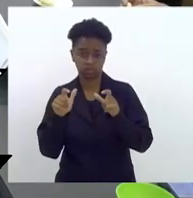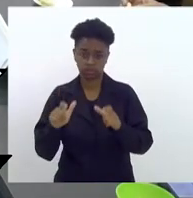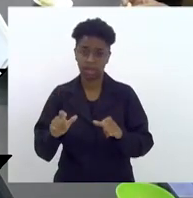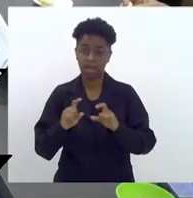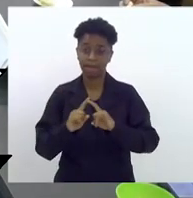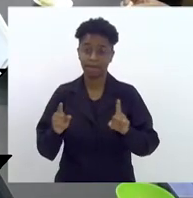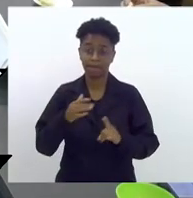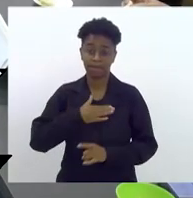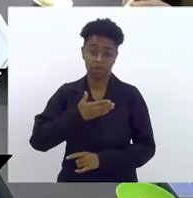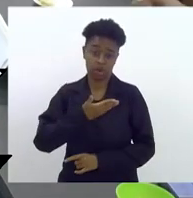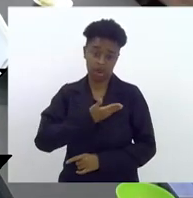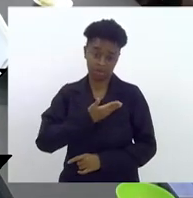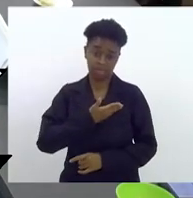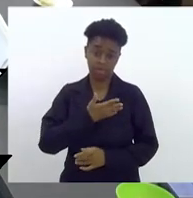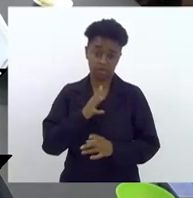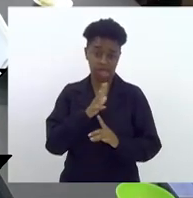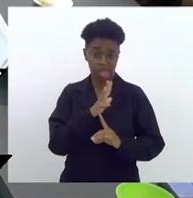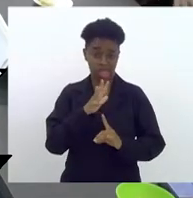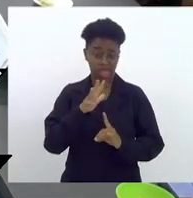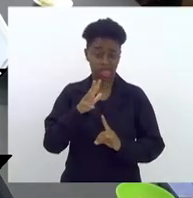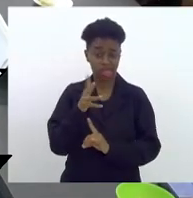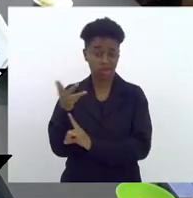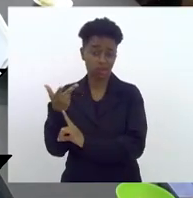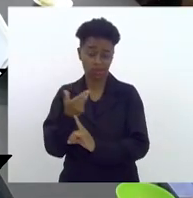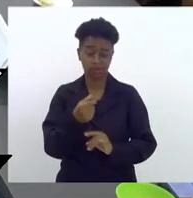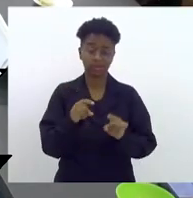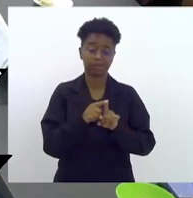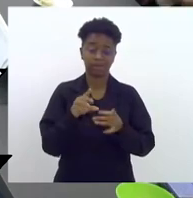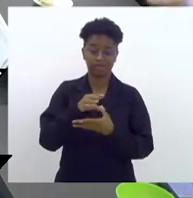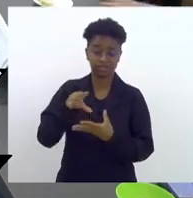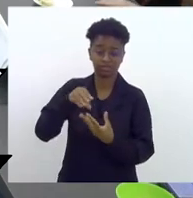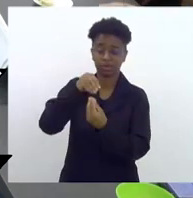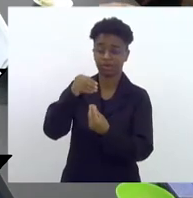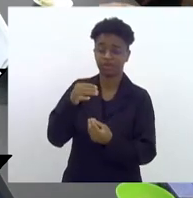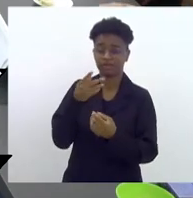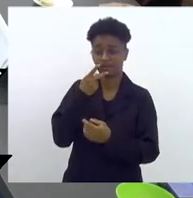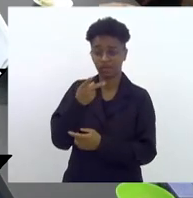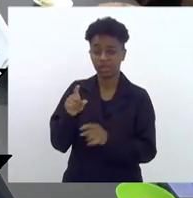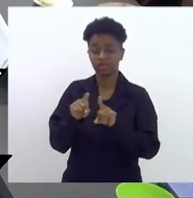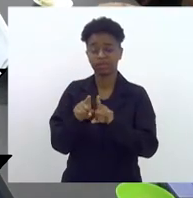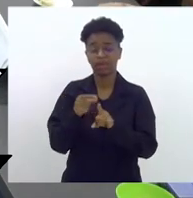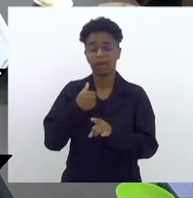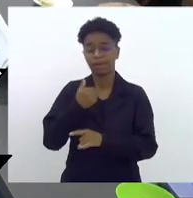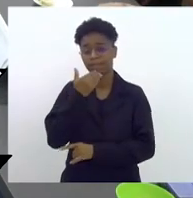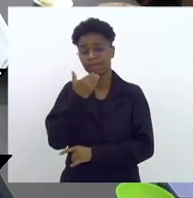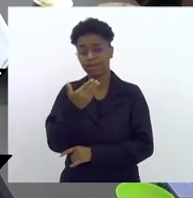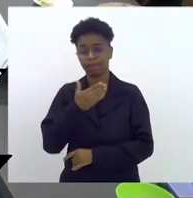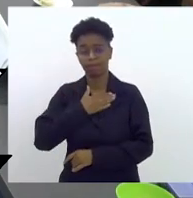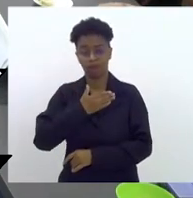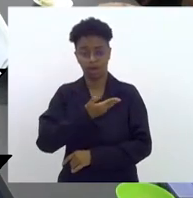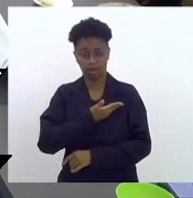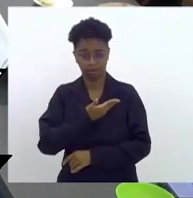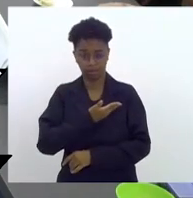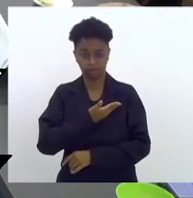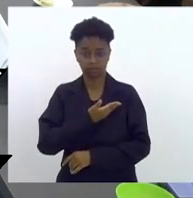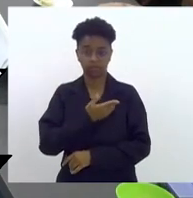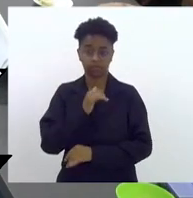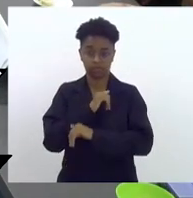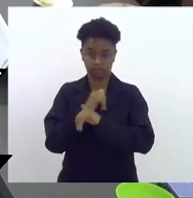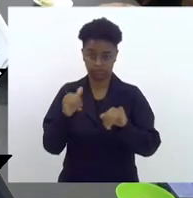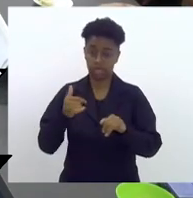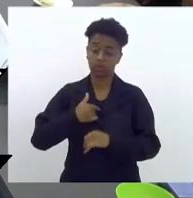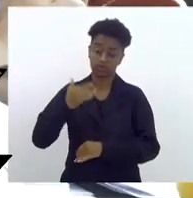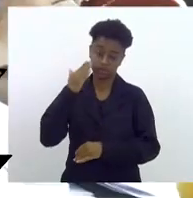Eco amigo espiritual citou E aí eu já peço venha ao meu meu colega para dizer que sei da